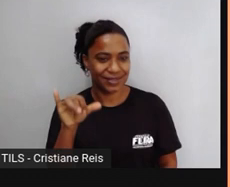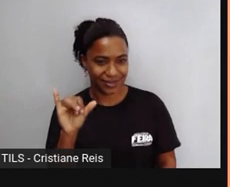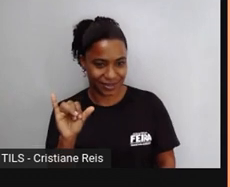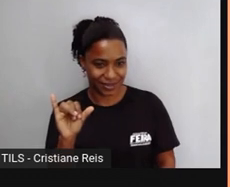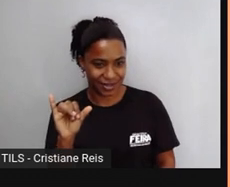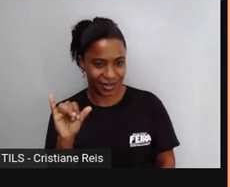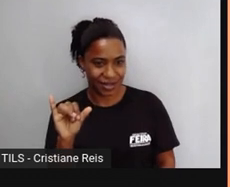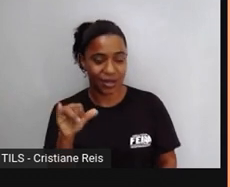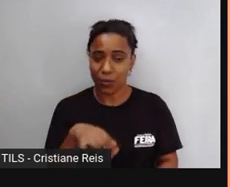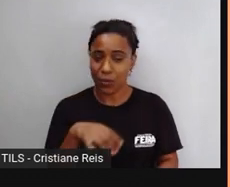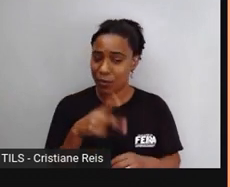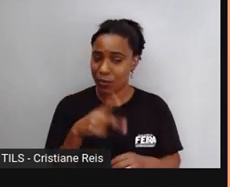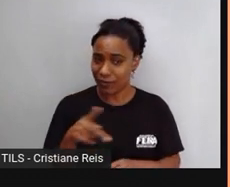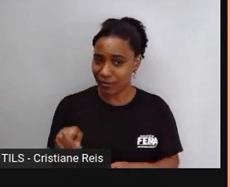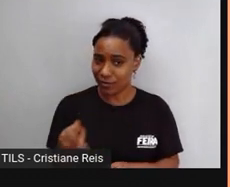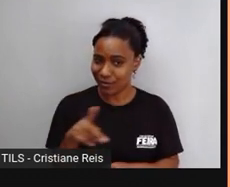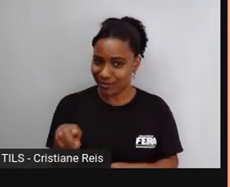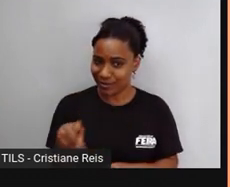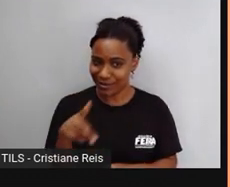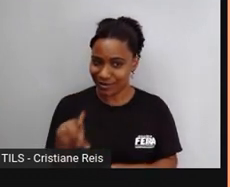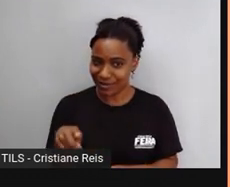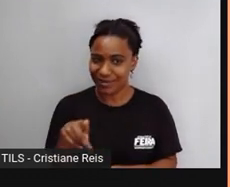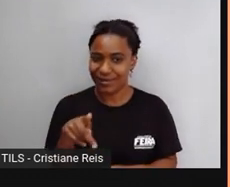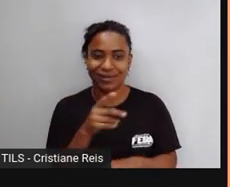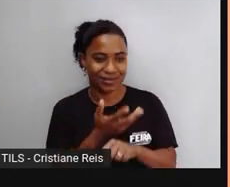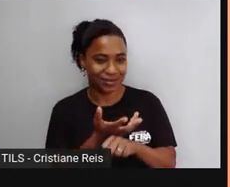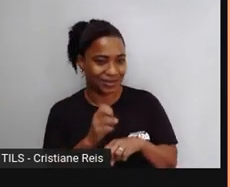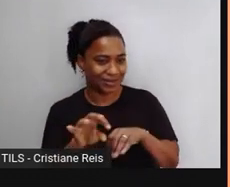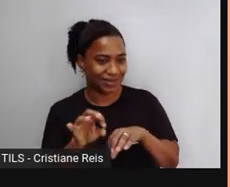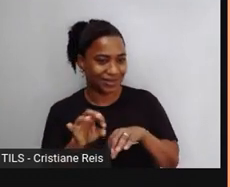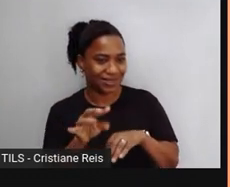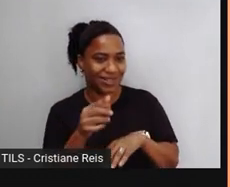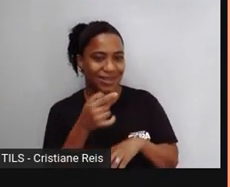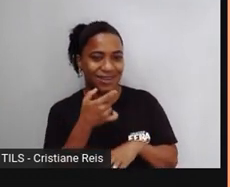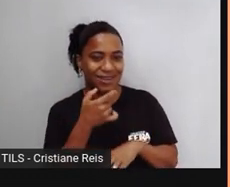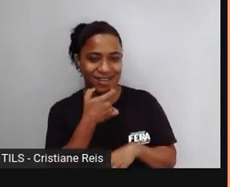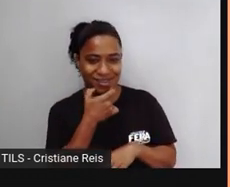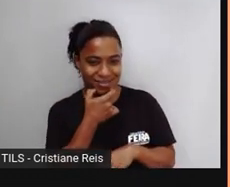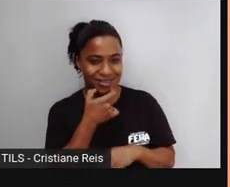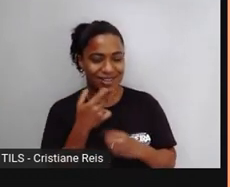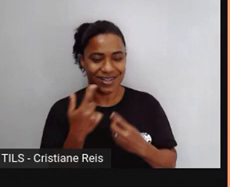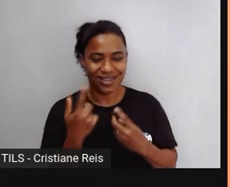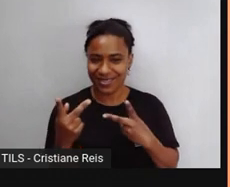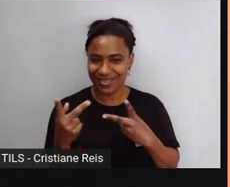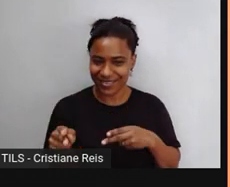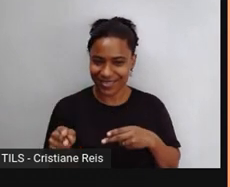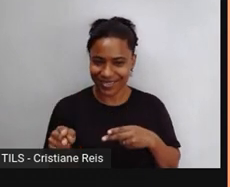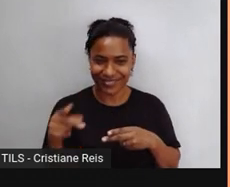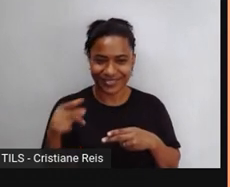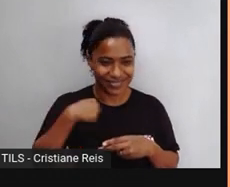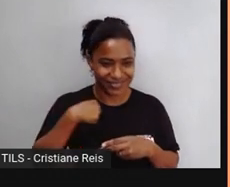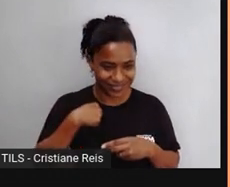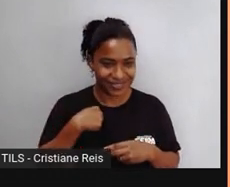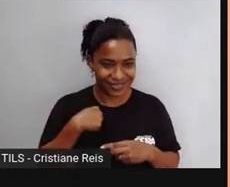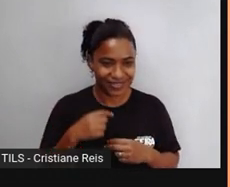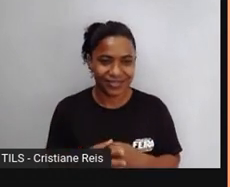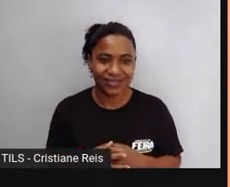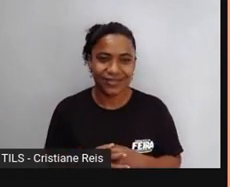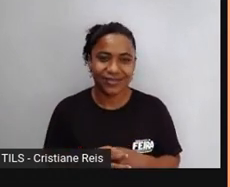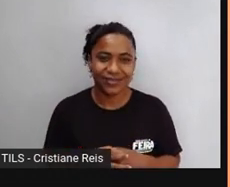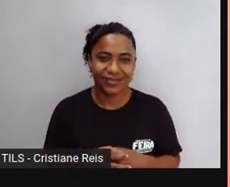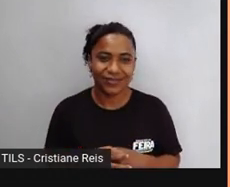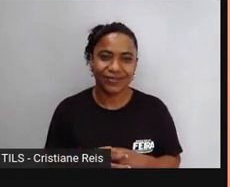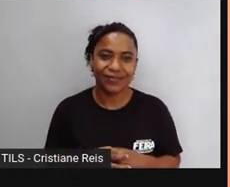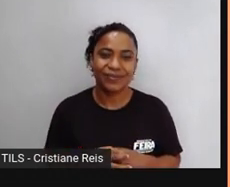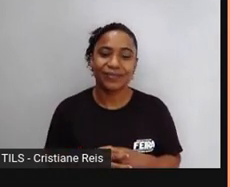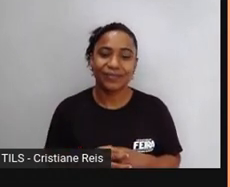inglês. Like me, of course. Como eu, é claro. Então vejamos aqui estes exemplos. An